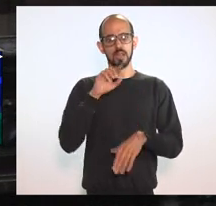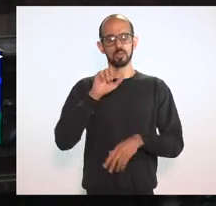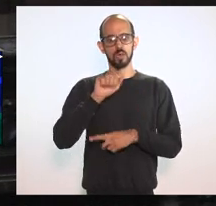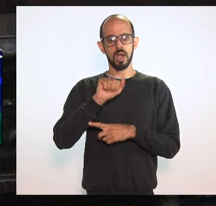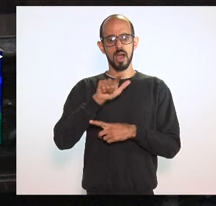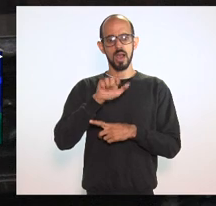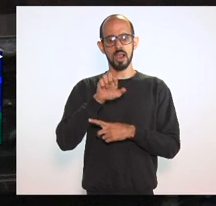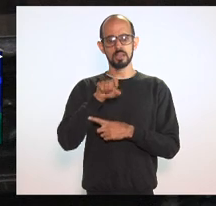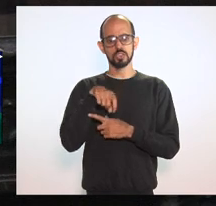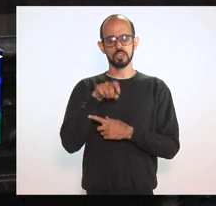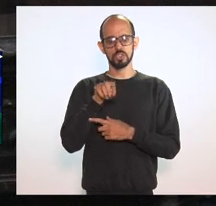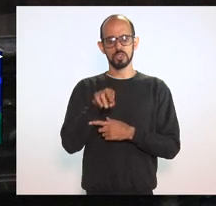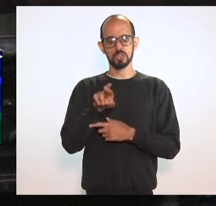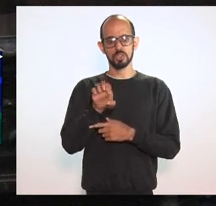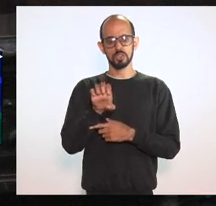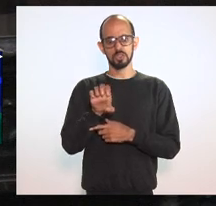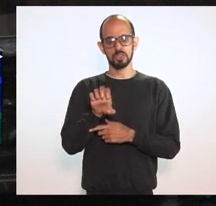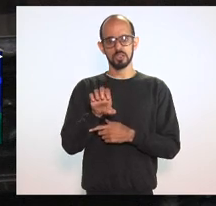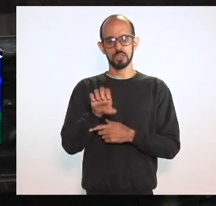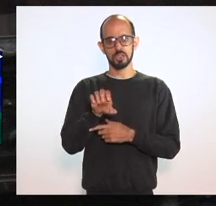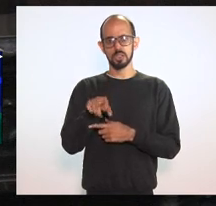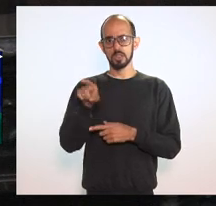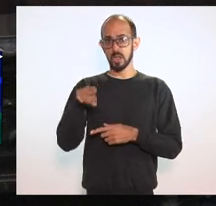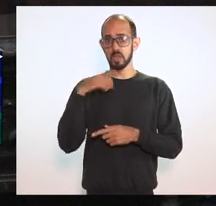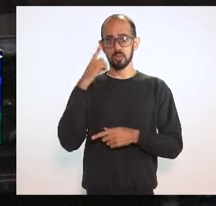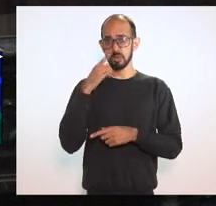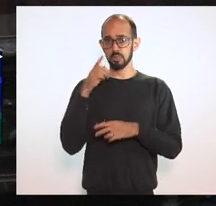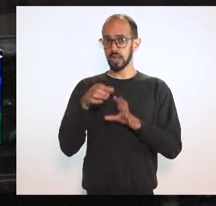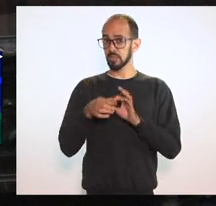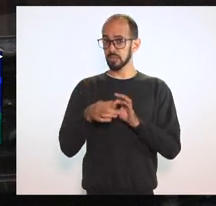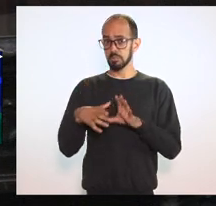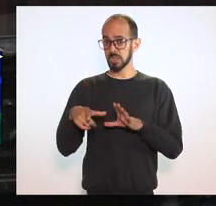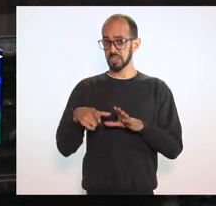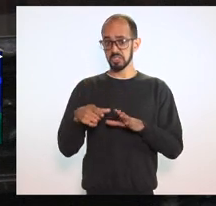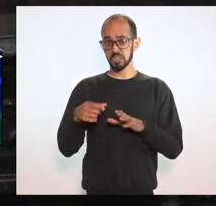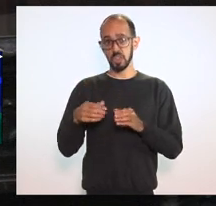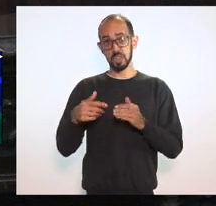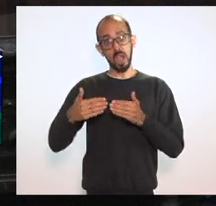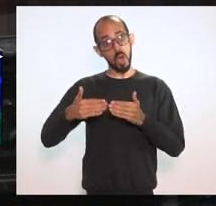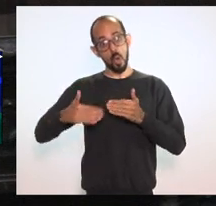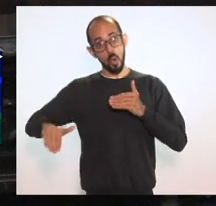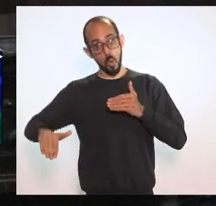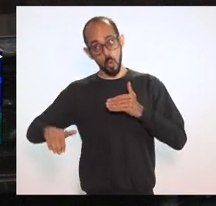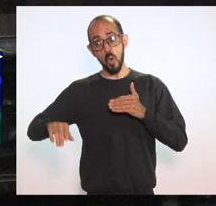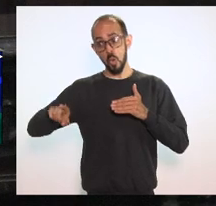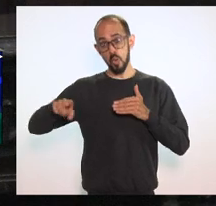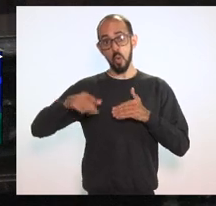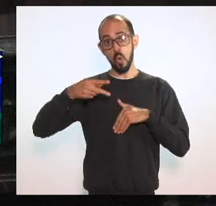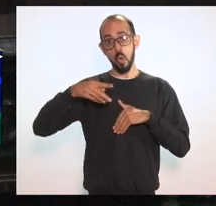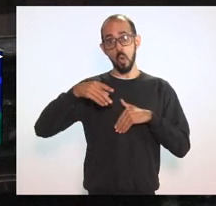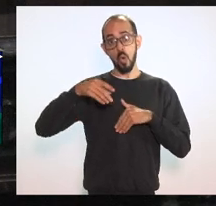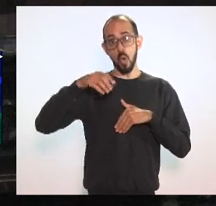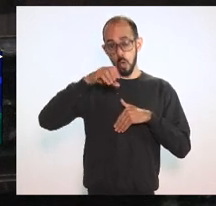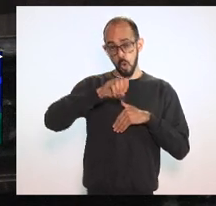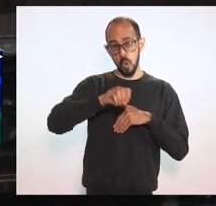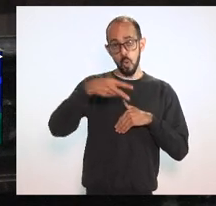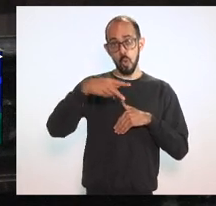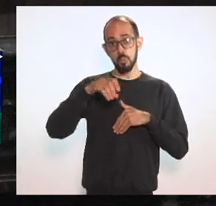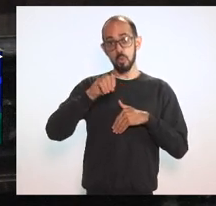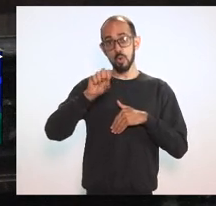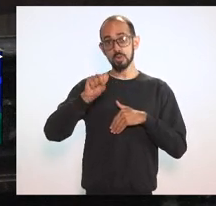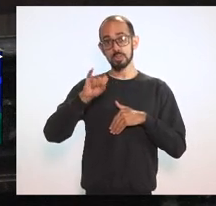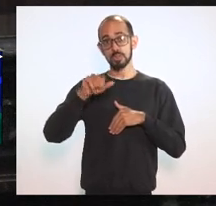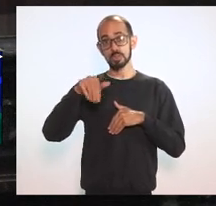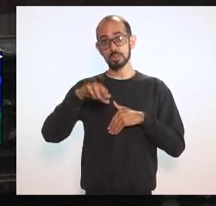da é um deputado independente da oposição ou tem posições porque as 8